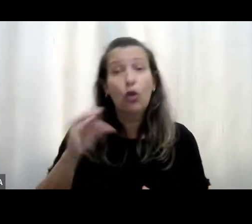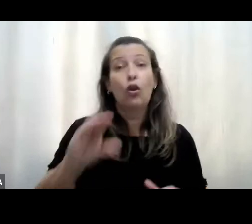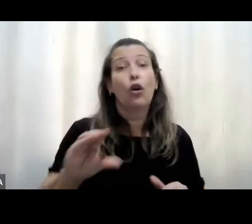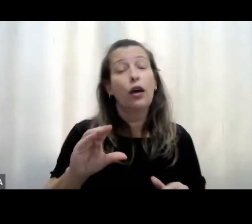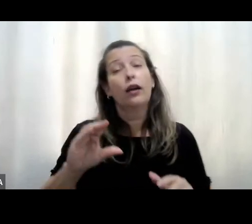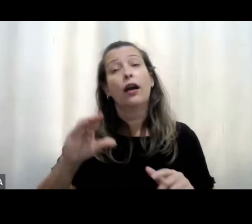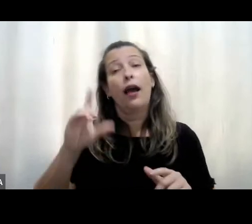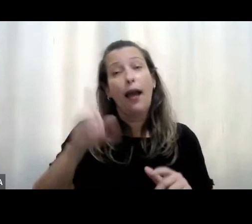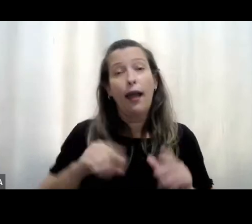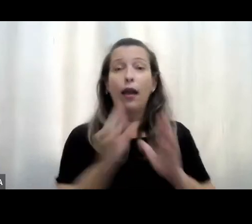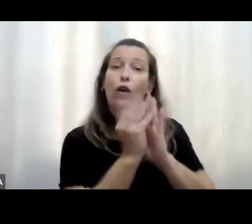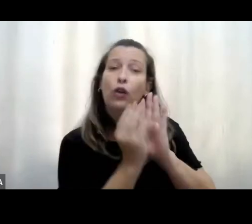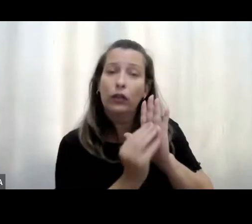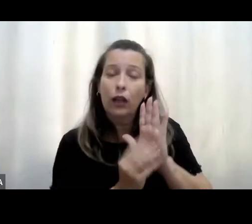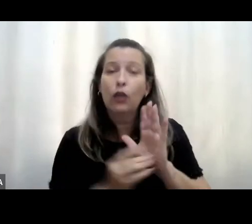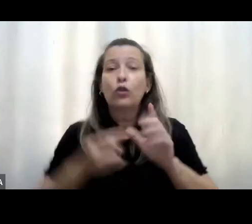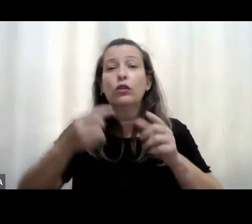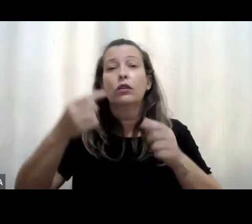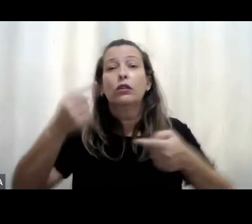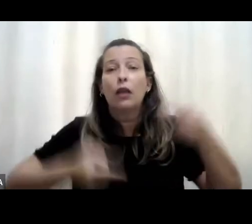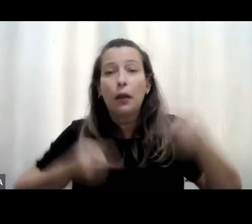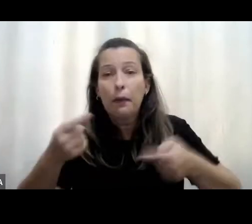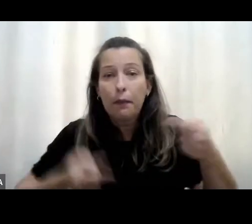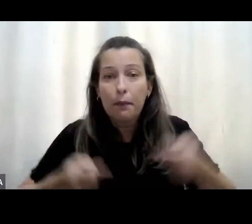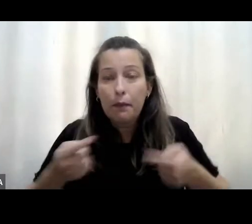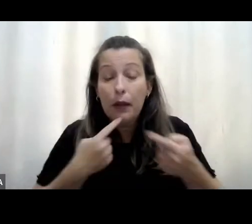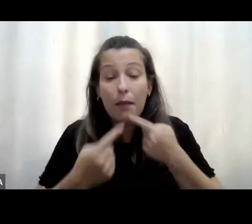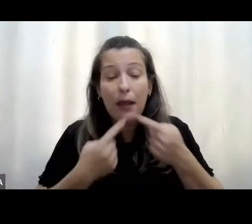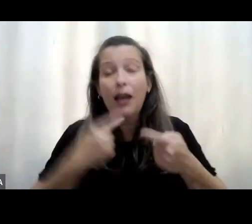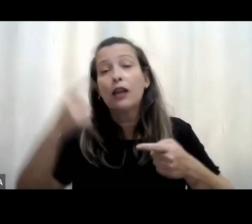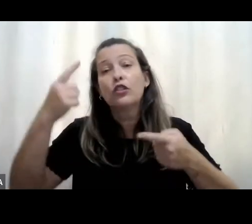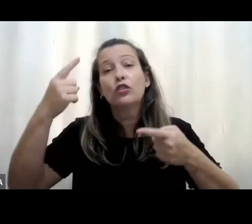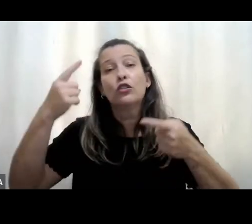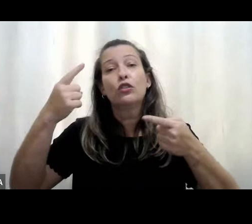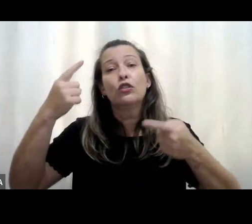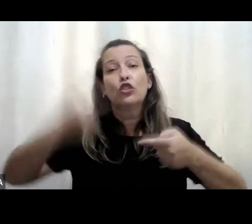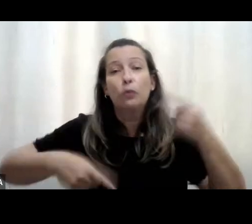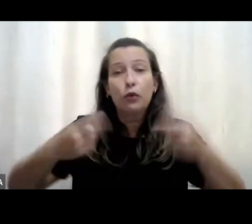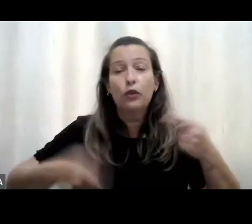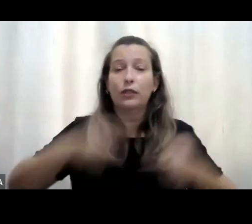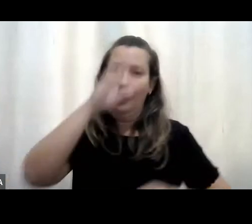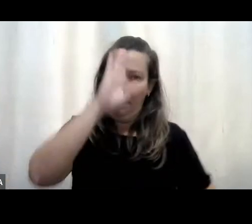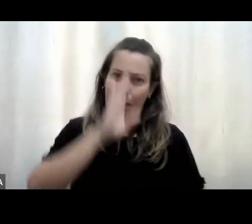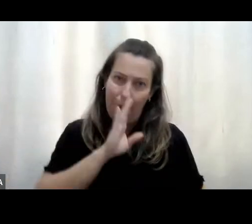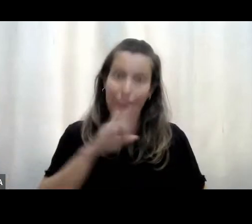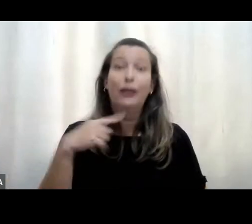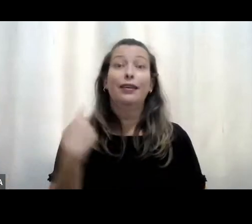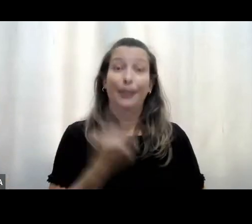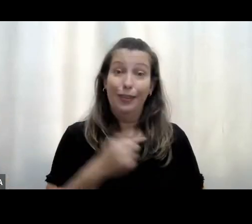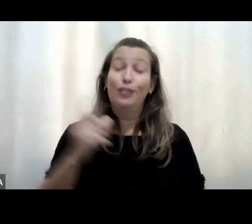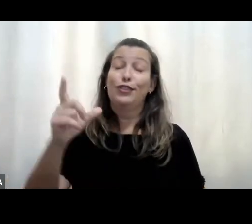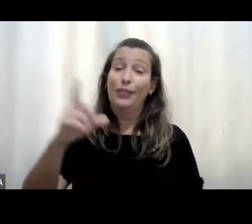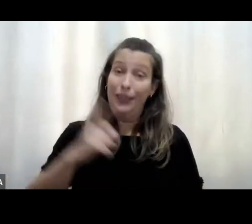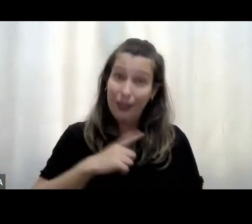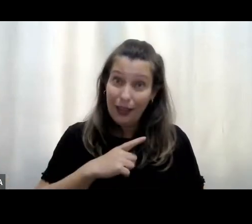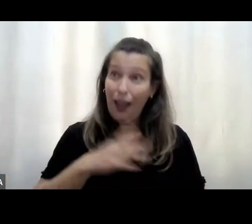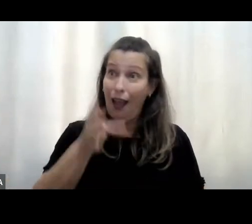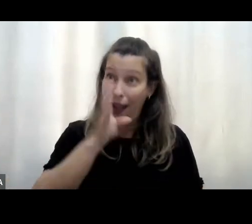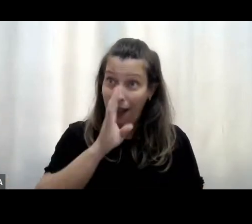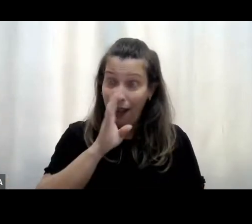conteúdo de debate sobre política pública. E, ainda assim, a gente tem uma média de permanência